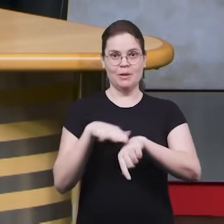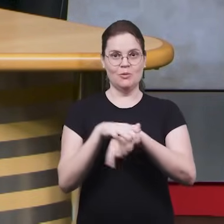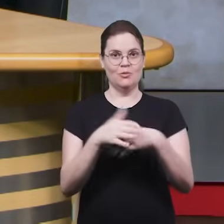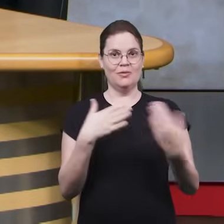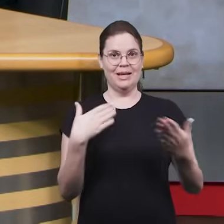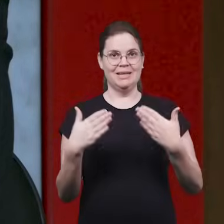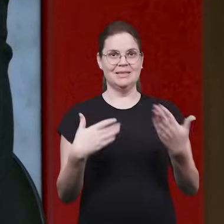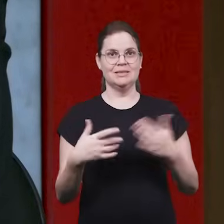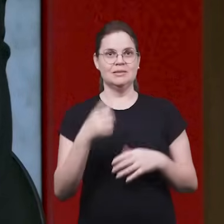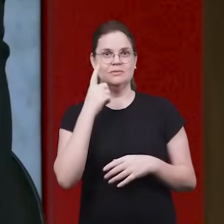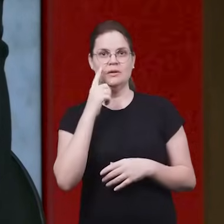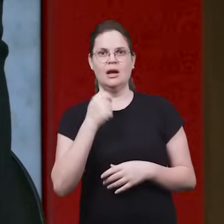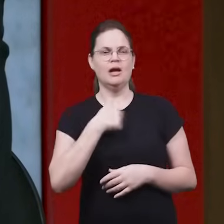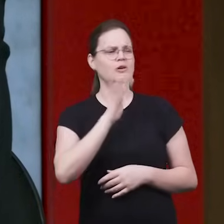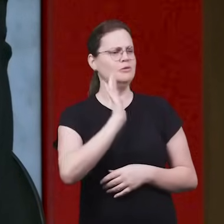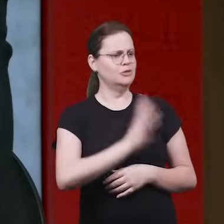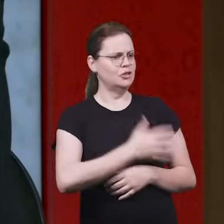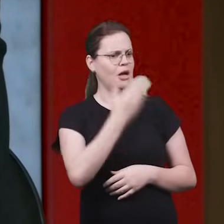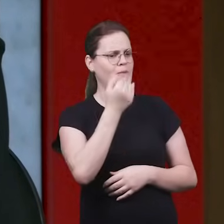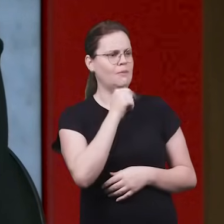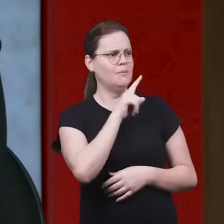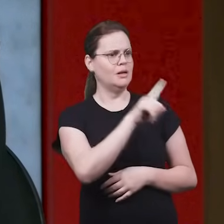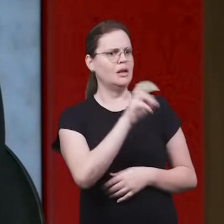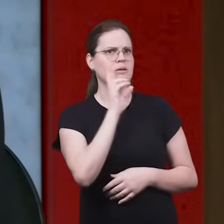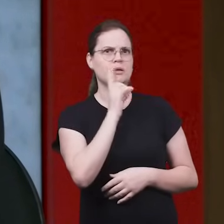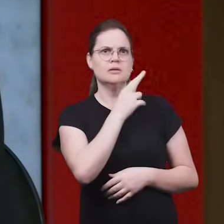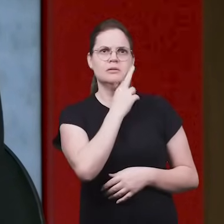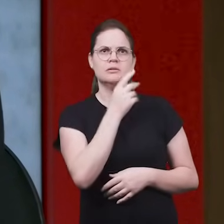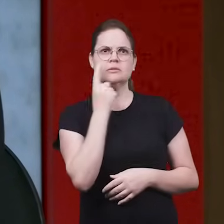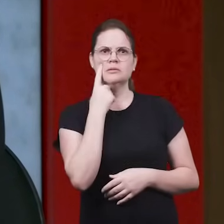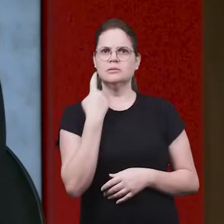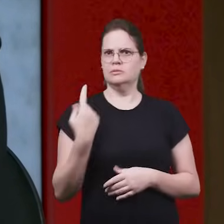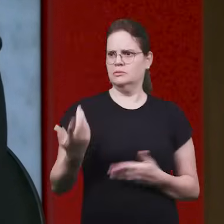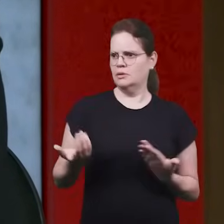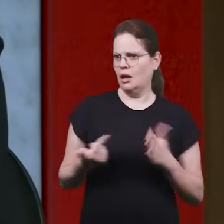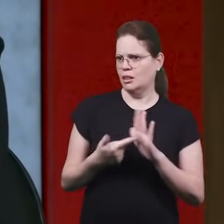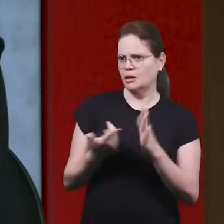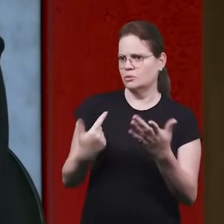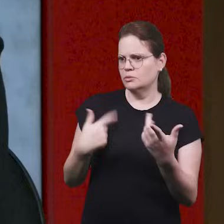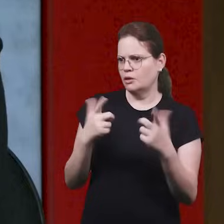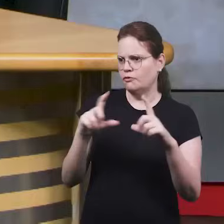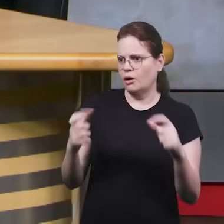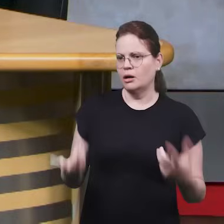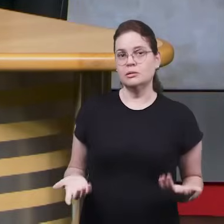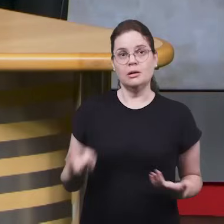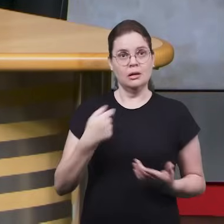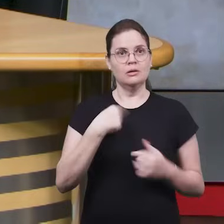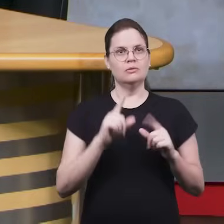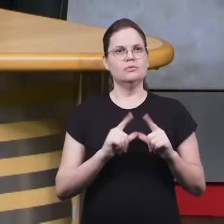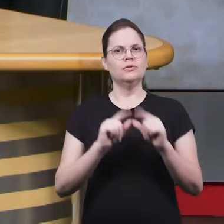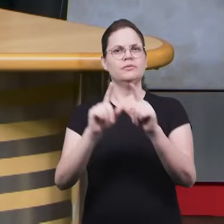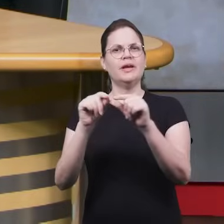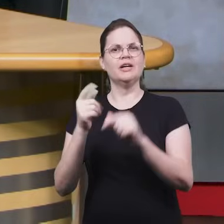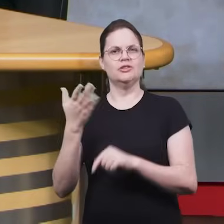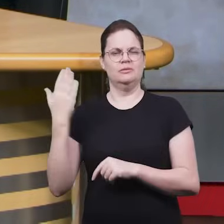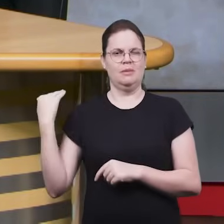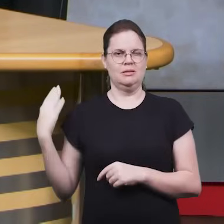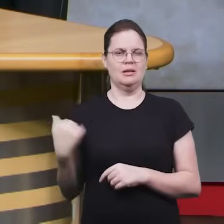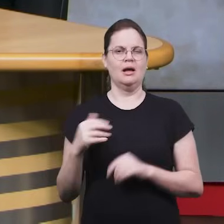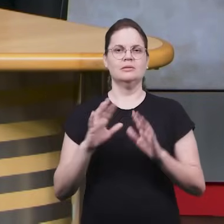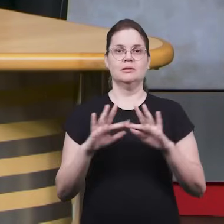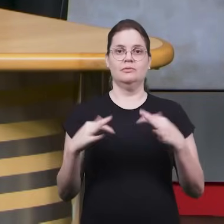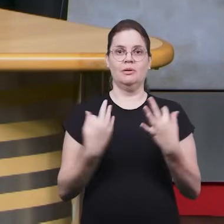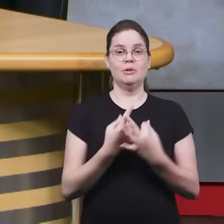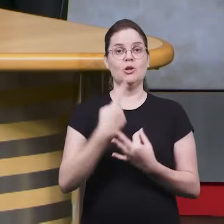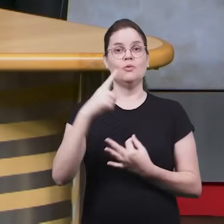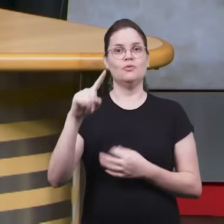rodinha de conversa, eu já almocei nesse restaurante. Não, mas cadê? Você não postou? Eu fiz uma viagem com a minha família, isso tem alguns anos, para o